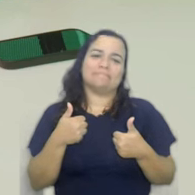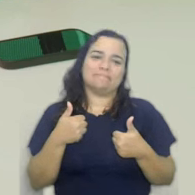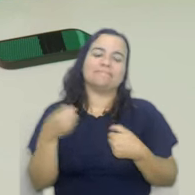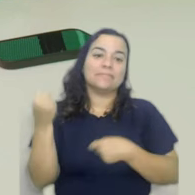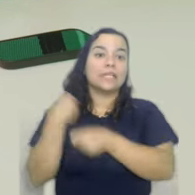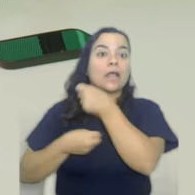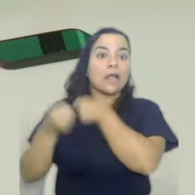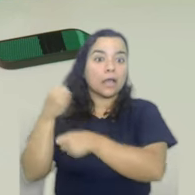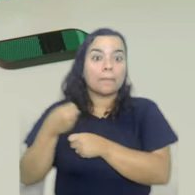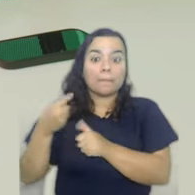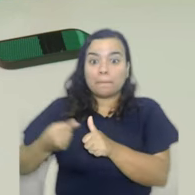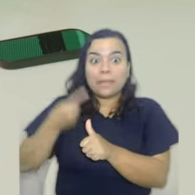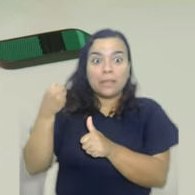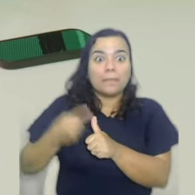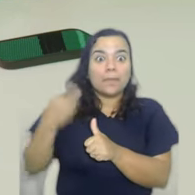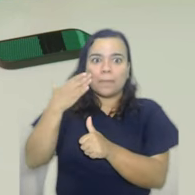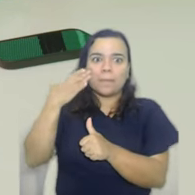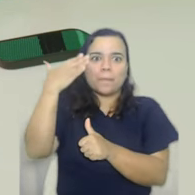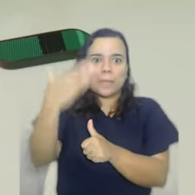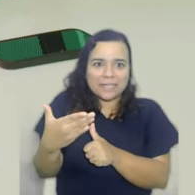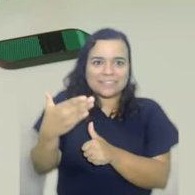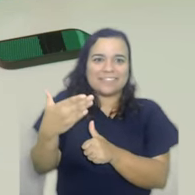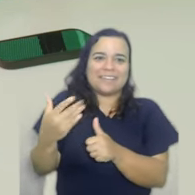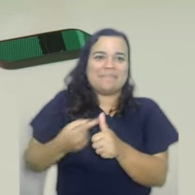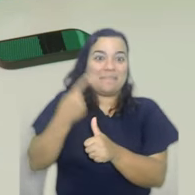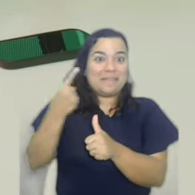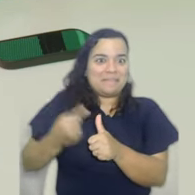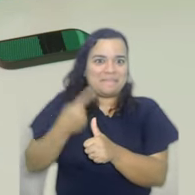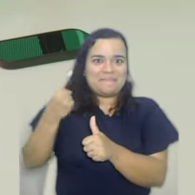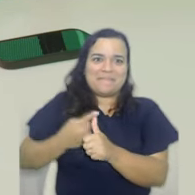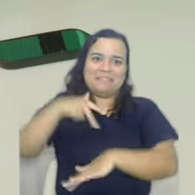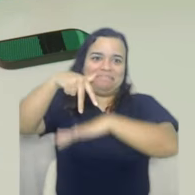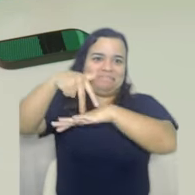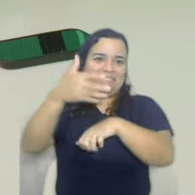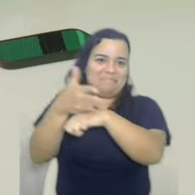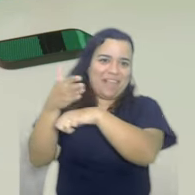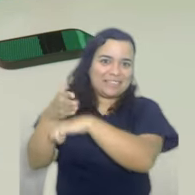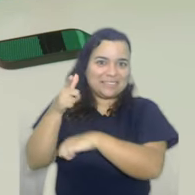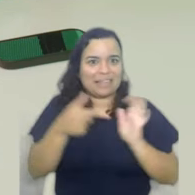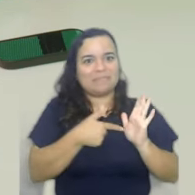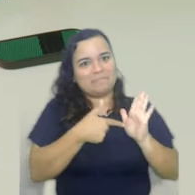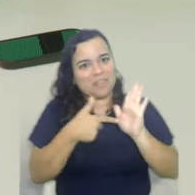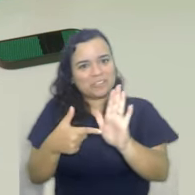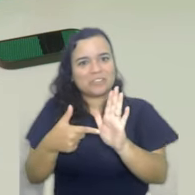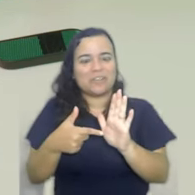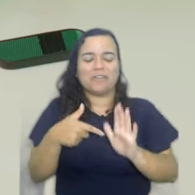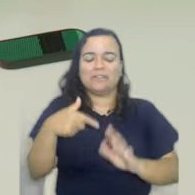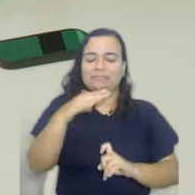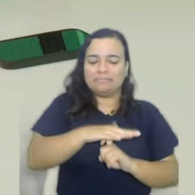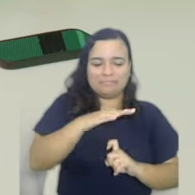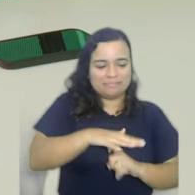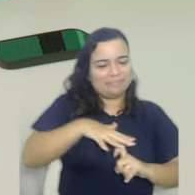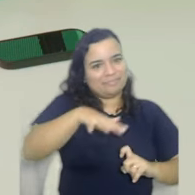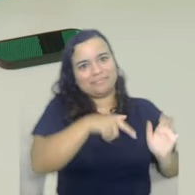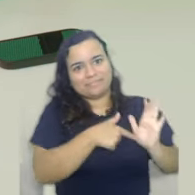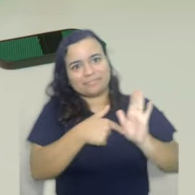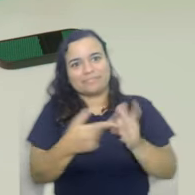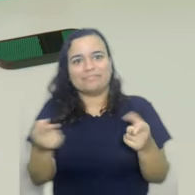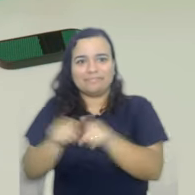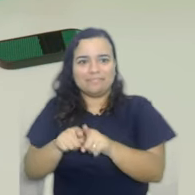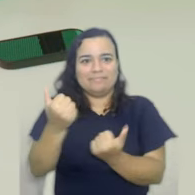a nossa primeira presença lá foi o primeiro ano que a gente de fato participou ativamente com com o nosso stand tudo com com as parcerias aí